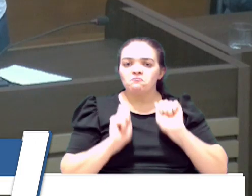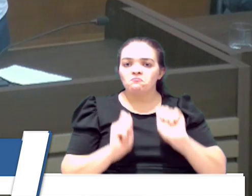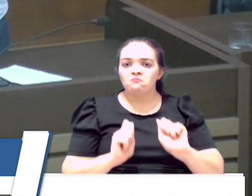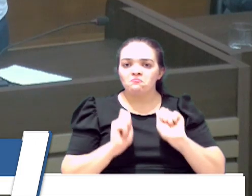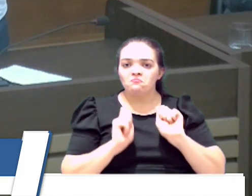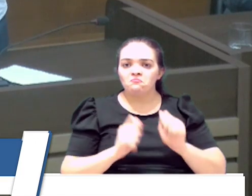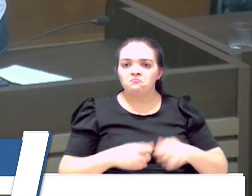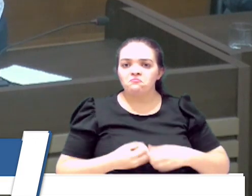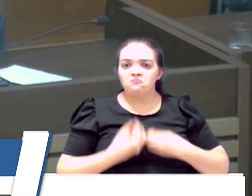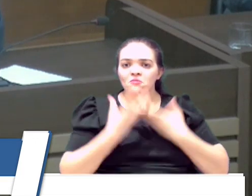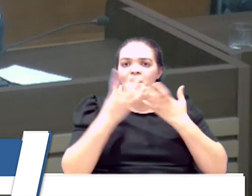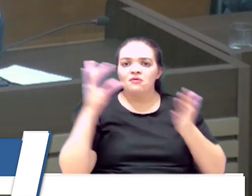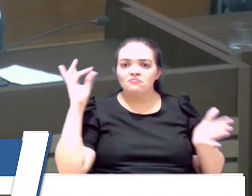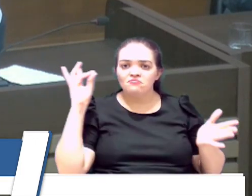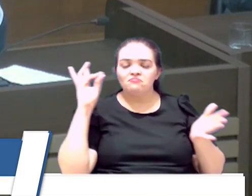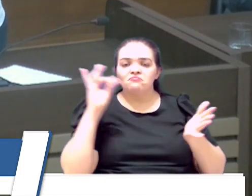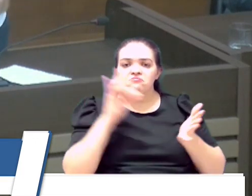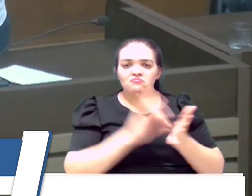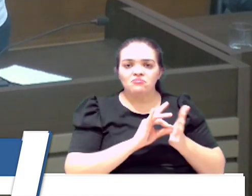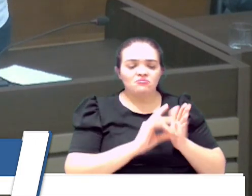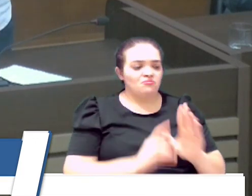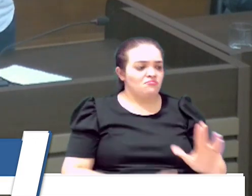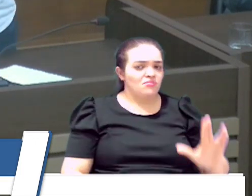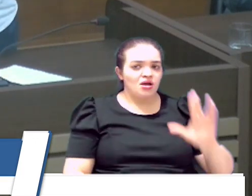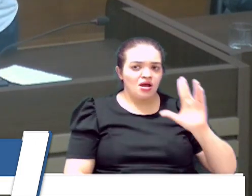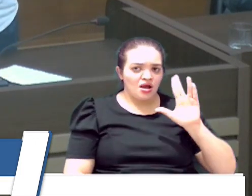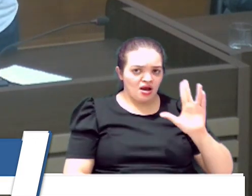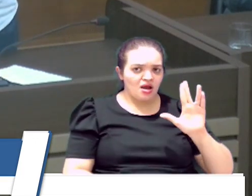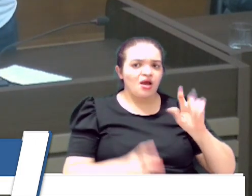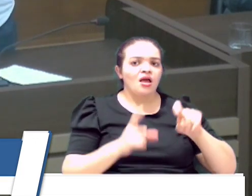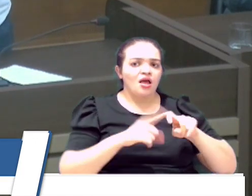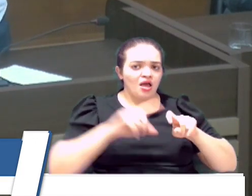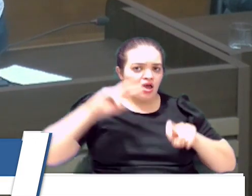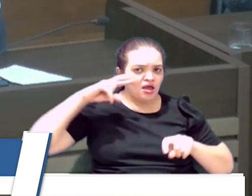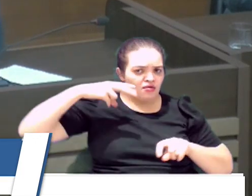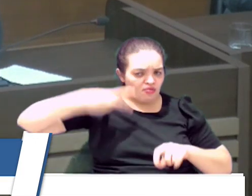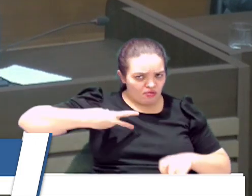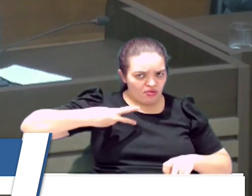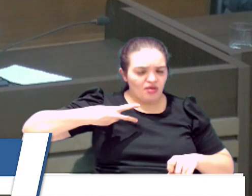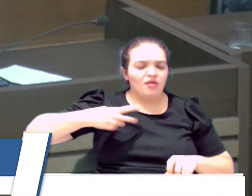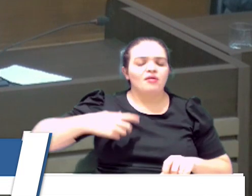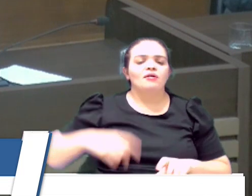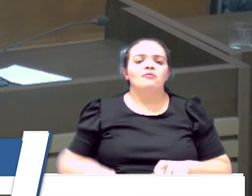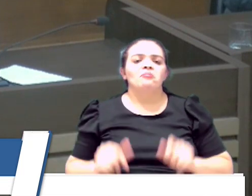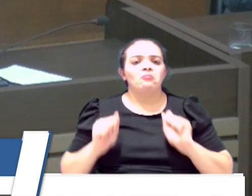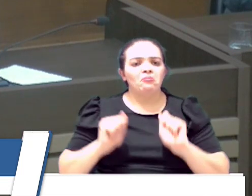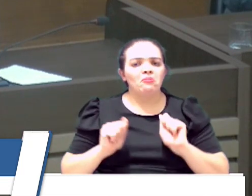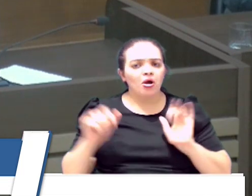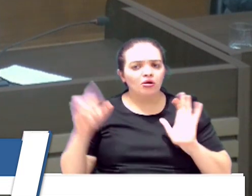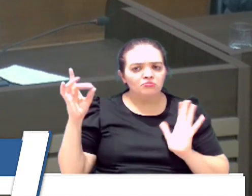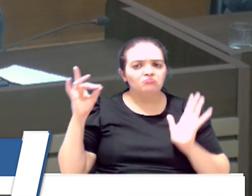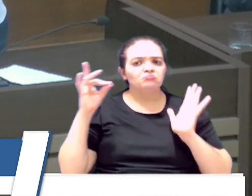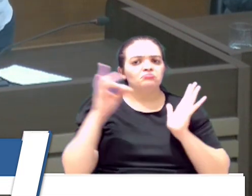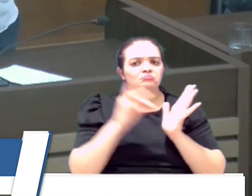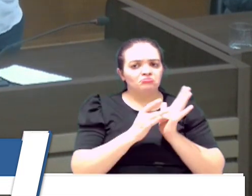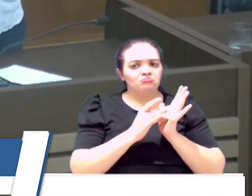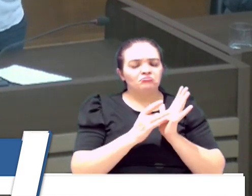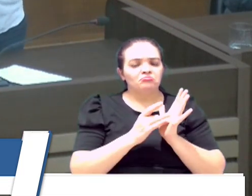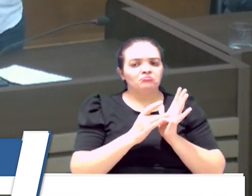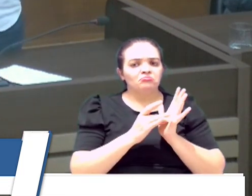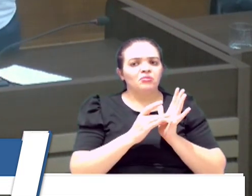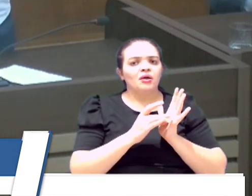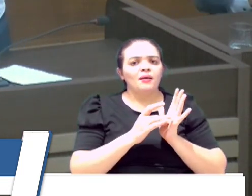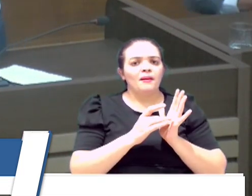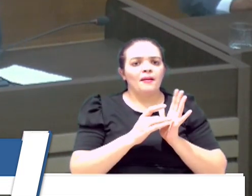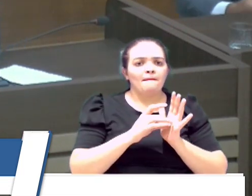de fato que a cannabis medicinal é reconhecida, a gente vai poder de fato que todas as pessoas